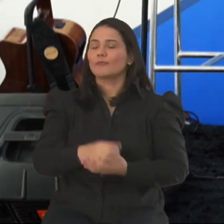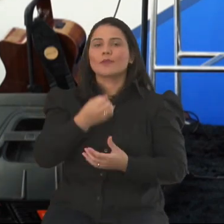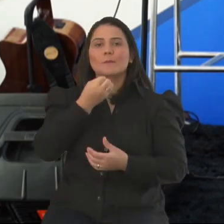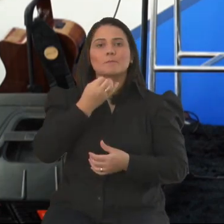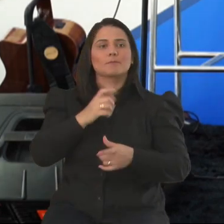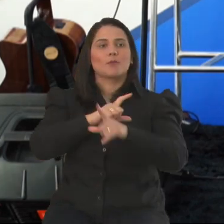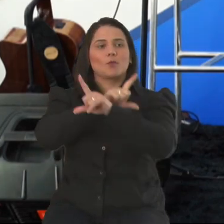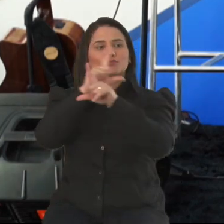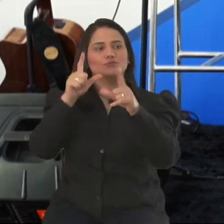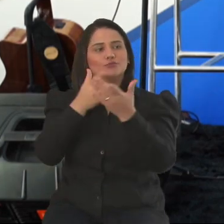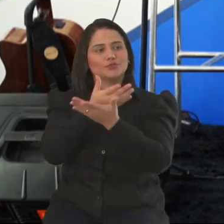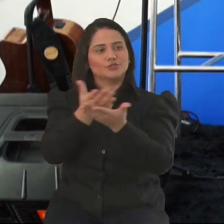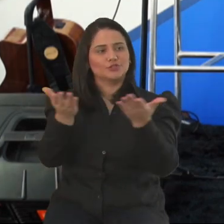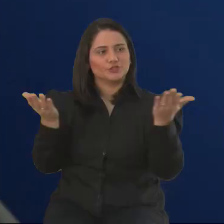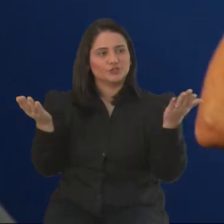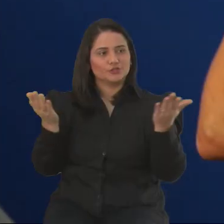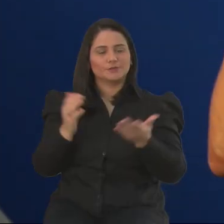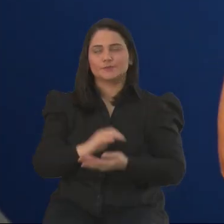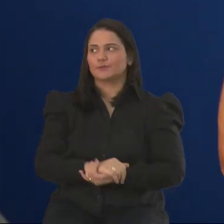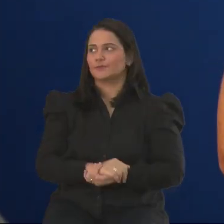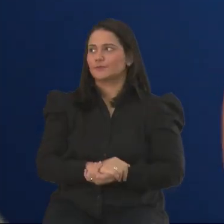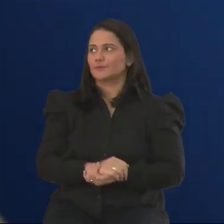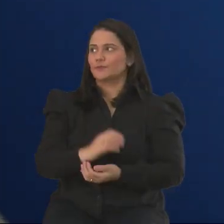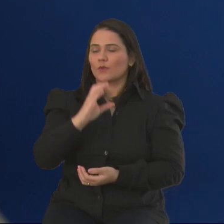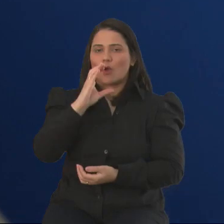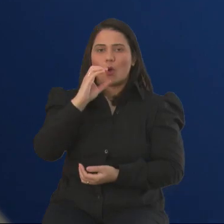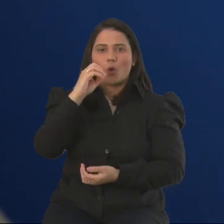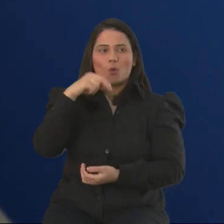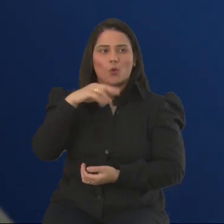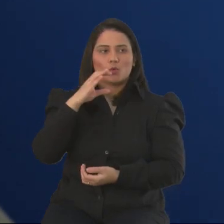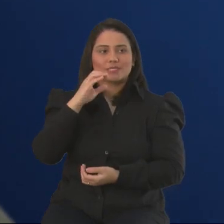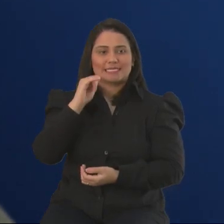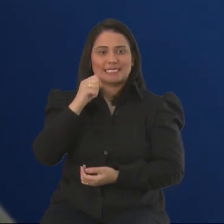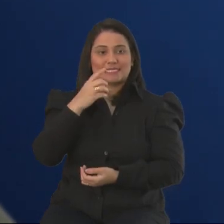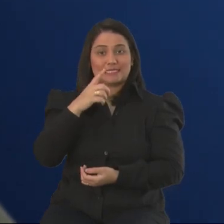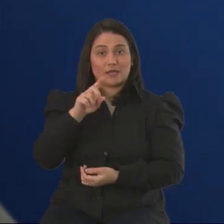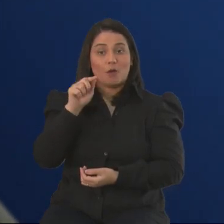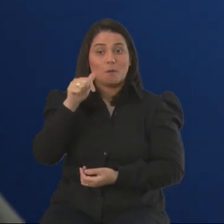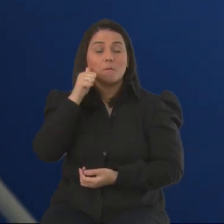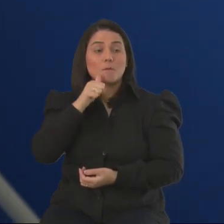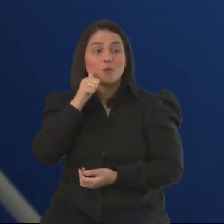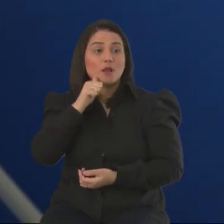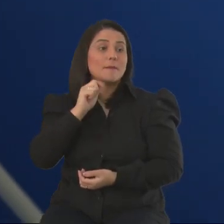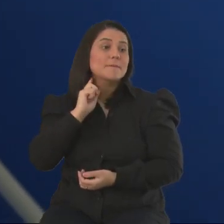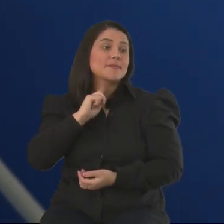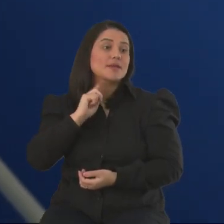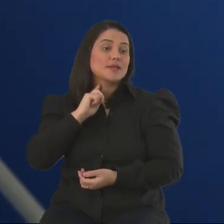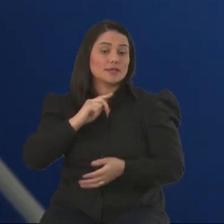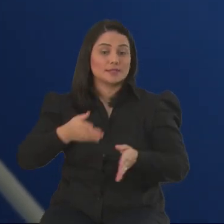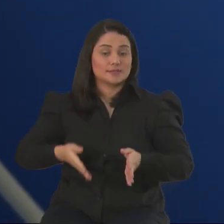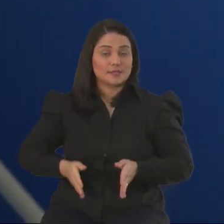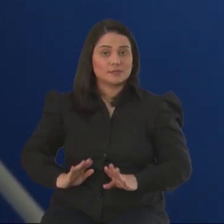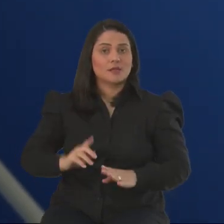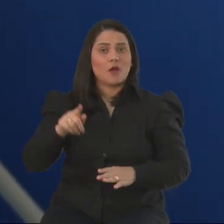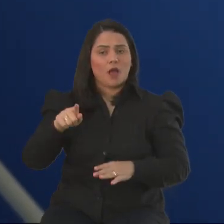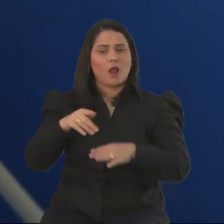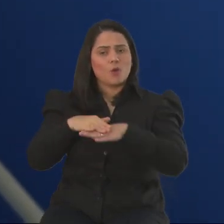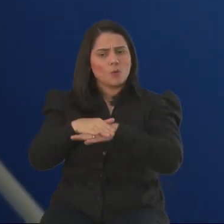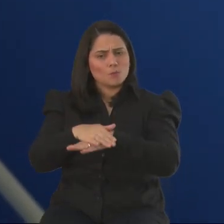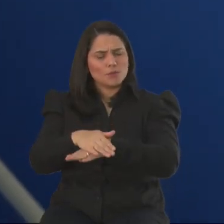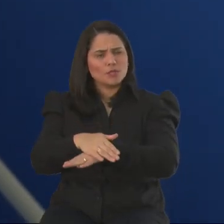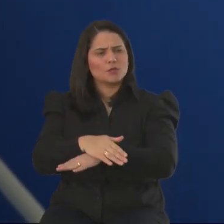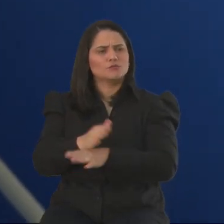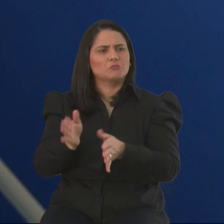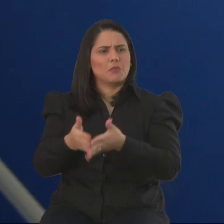gente. Conceição Evaristo, poetisa mineira, de origem humilde, é um nome que marca a